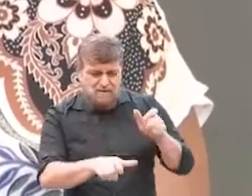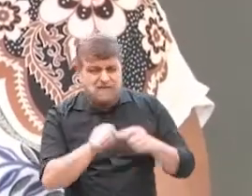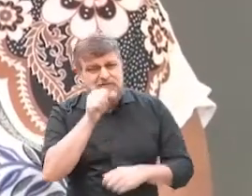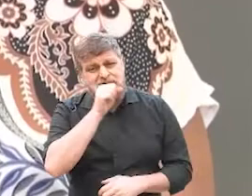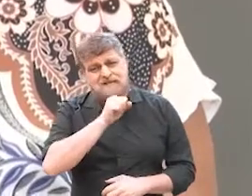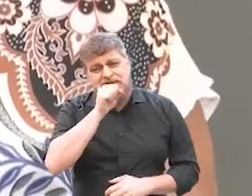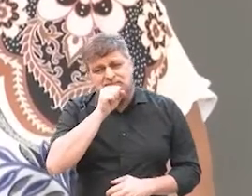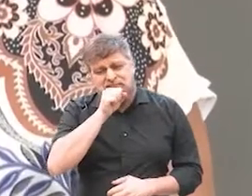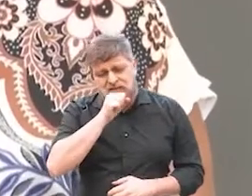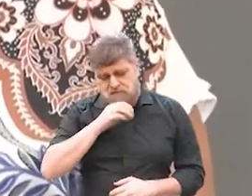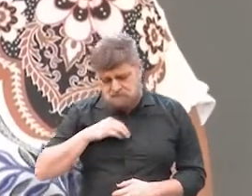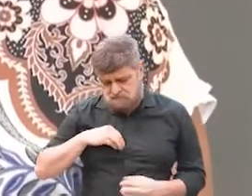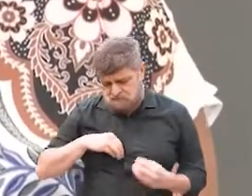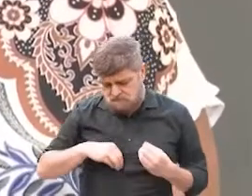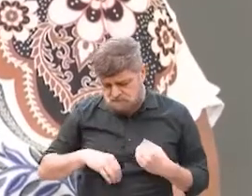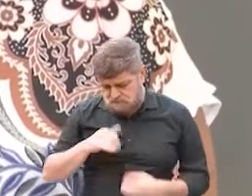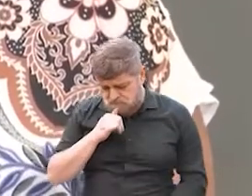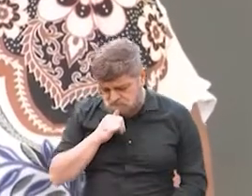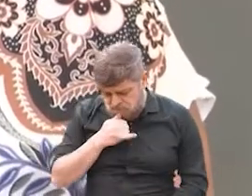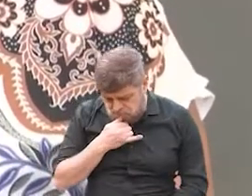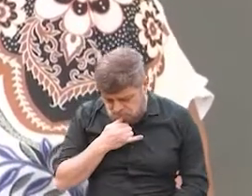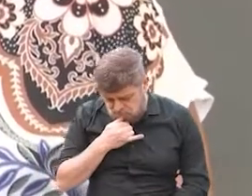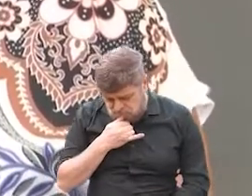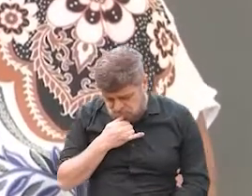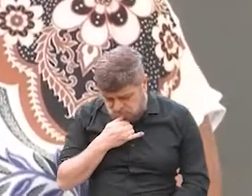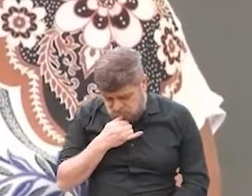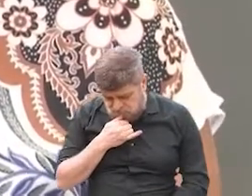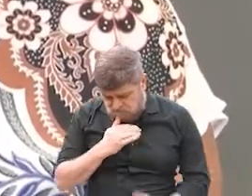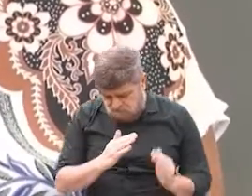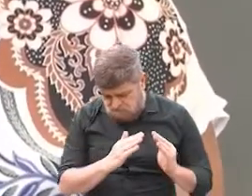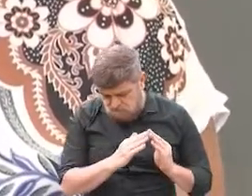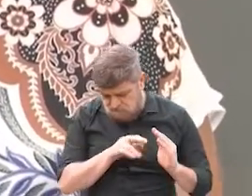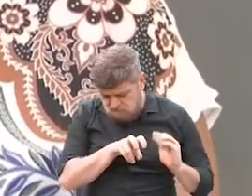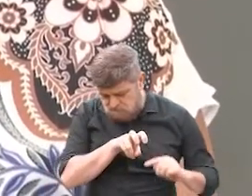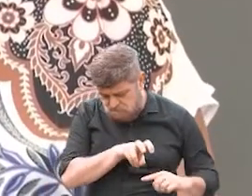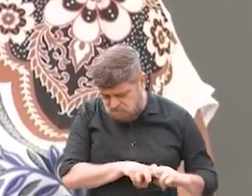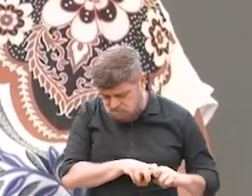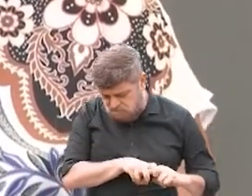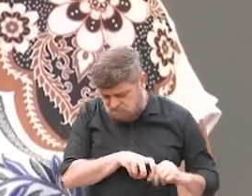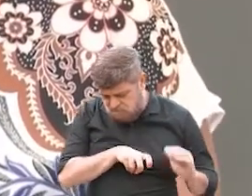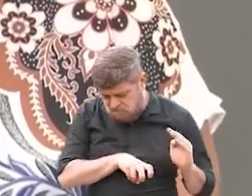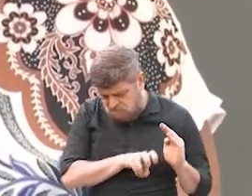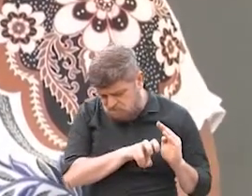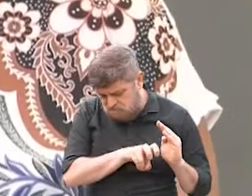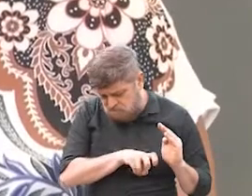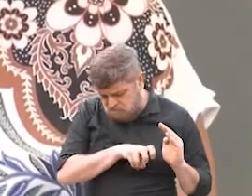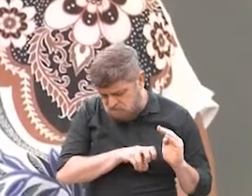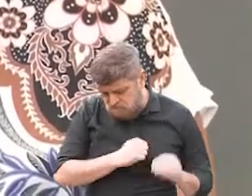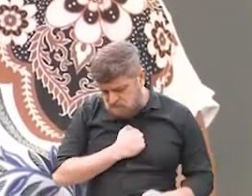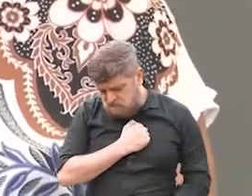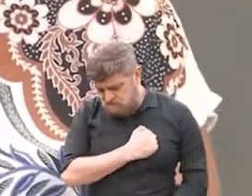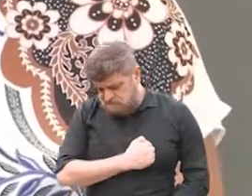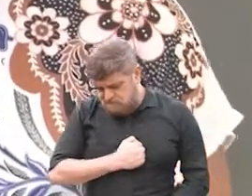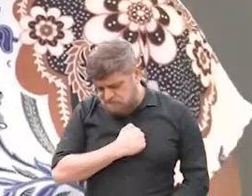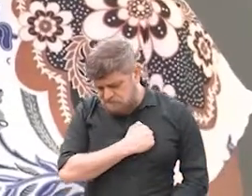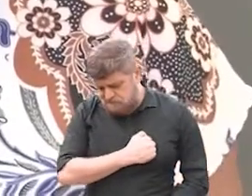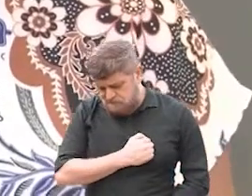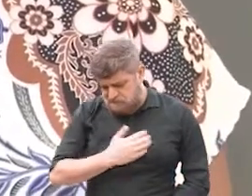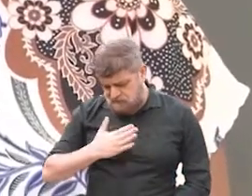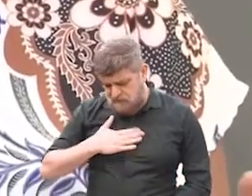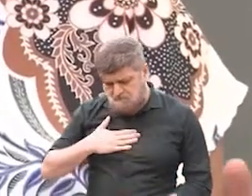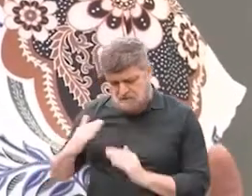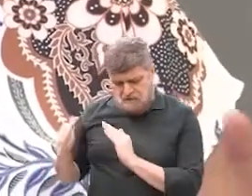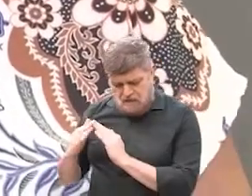o idoso extremamente depressivo durante uma internação. Por quê? Porque ele sente